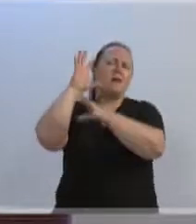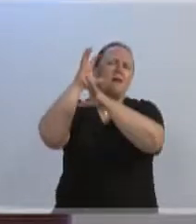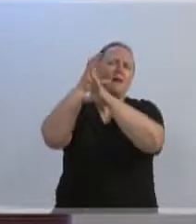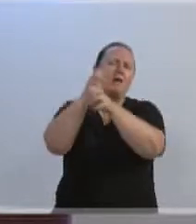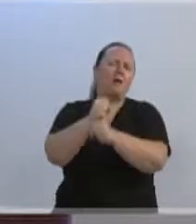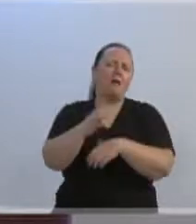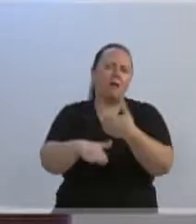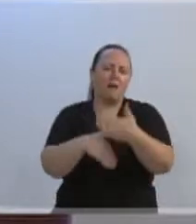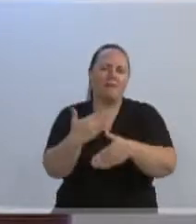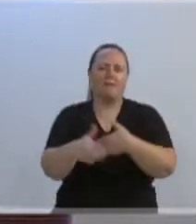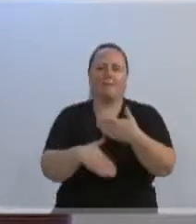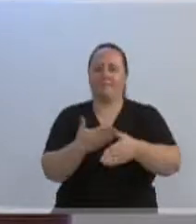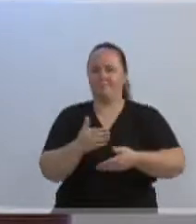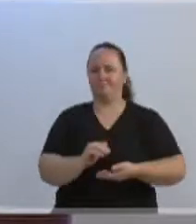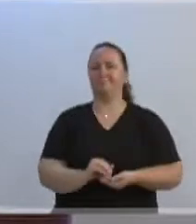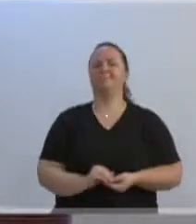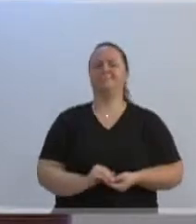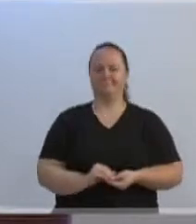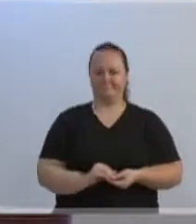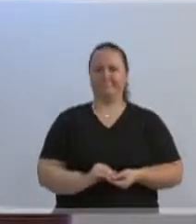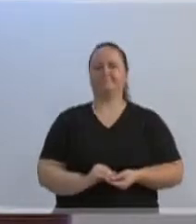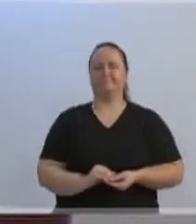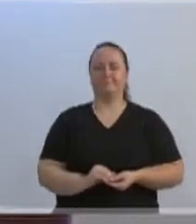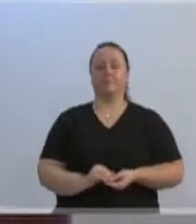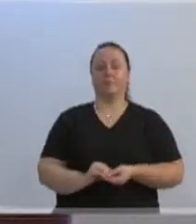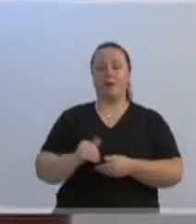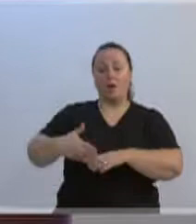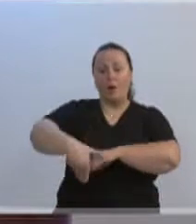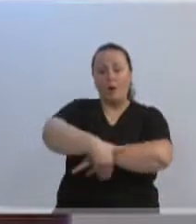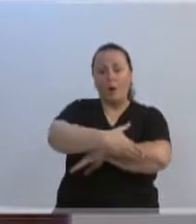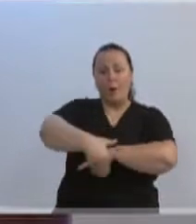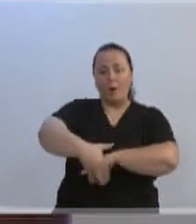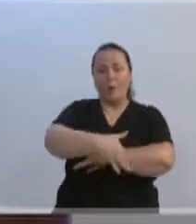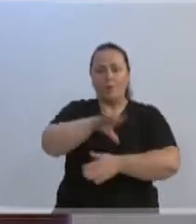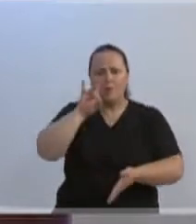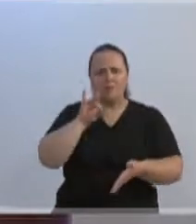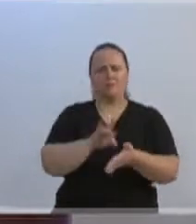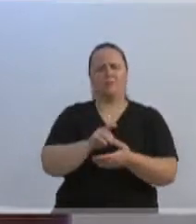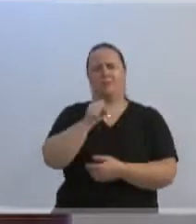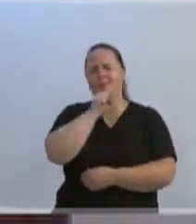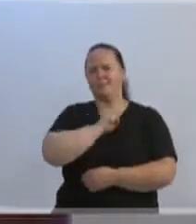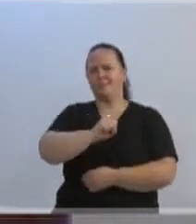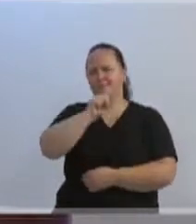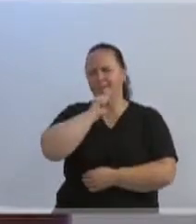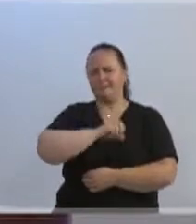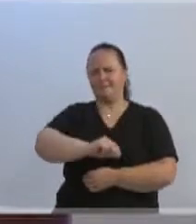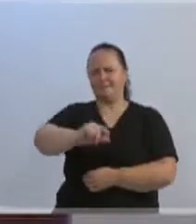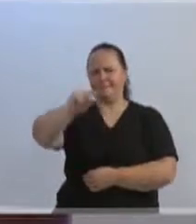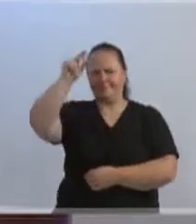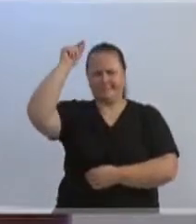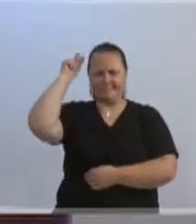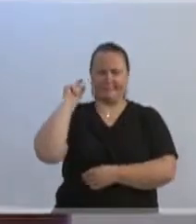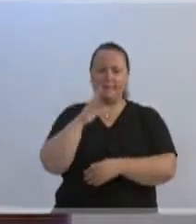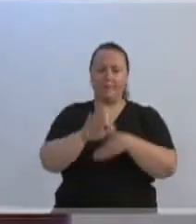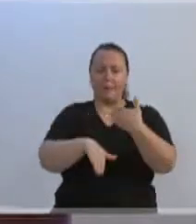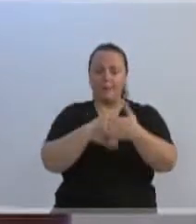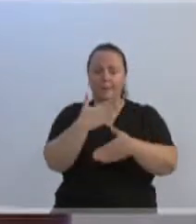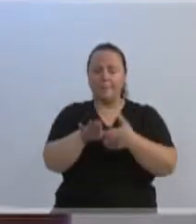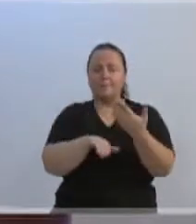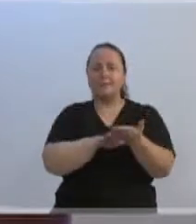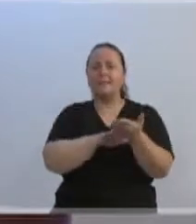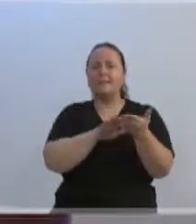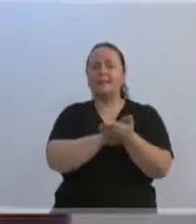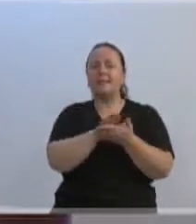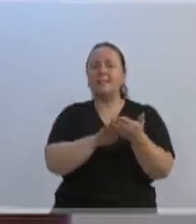blumenau são ruas centrais que já nasceram regularizados são ruas antigas que não passaram pelo processo por exemplo de